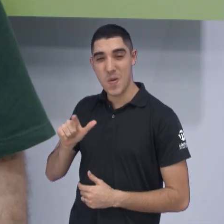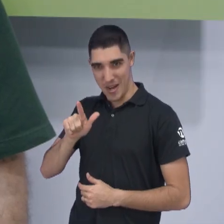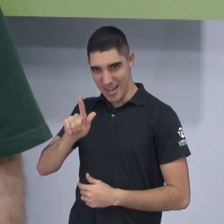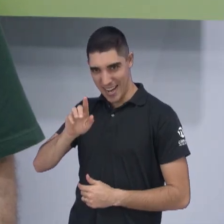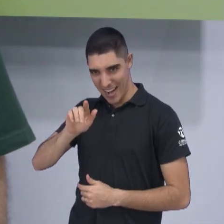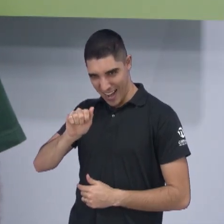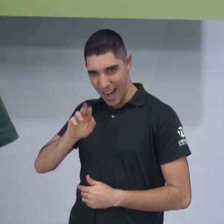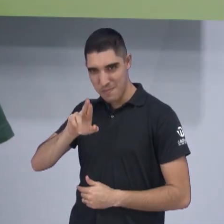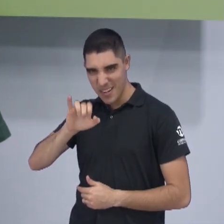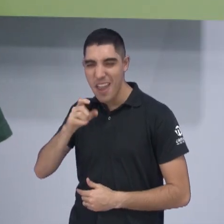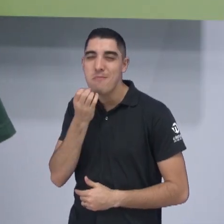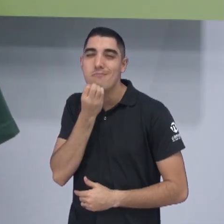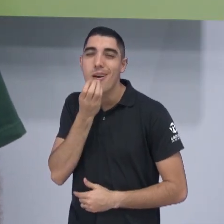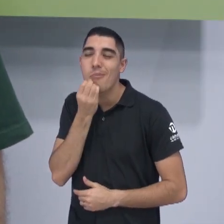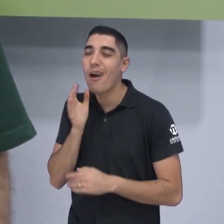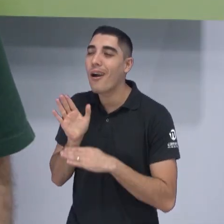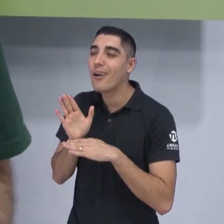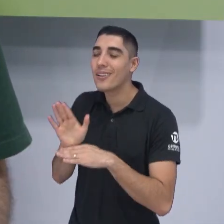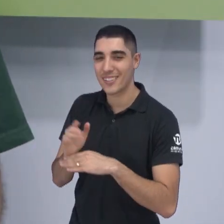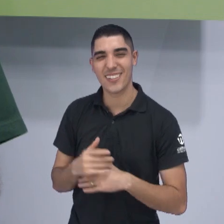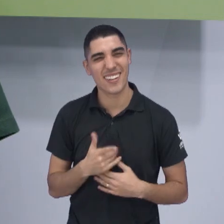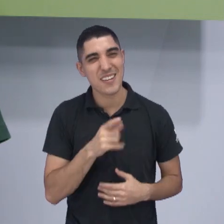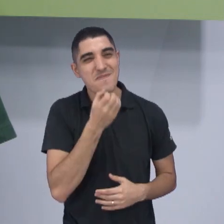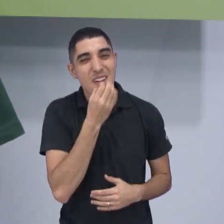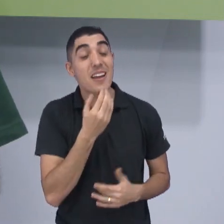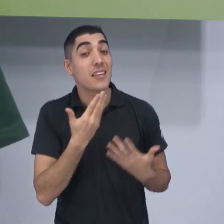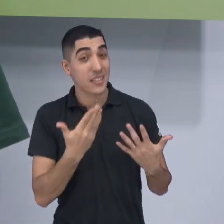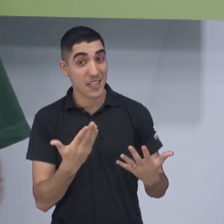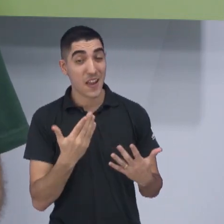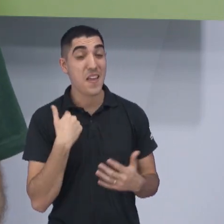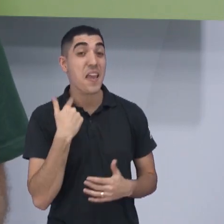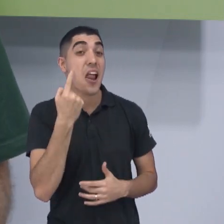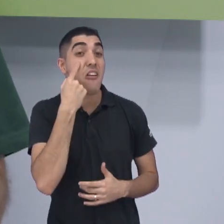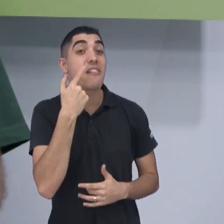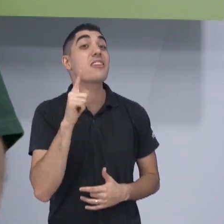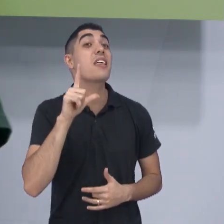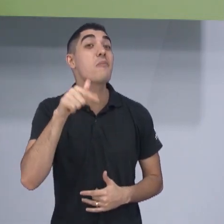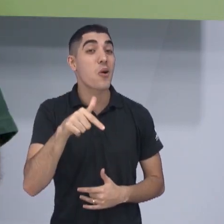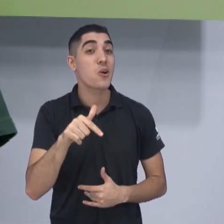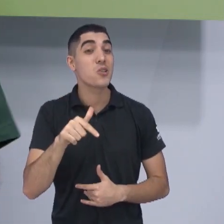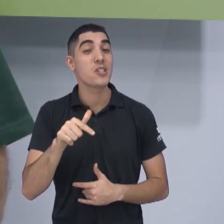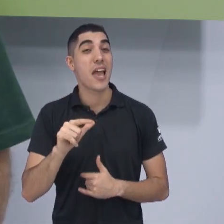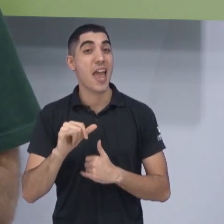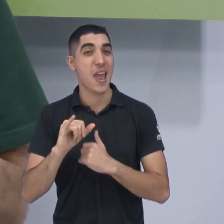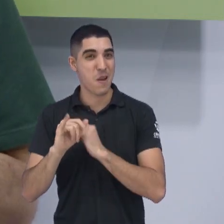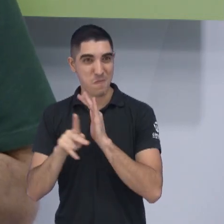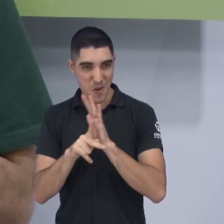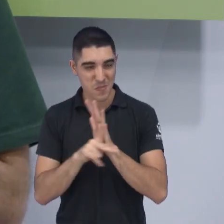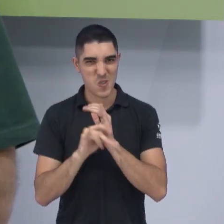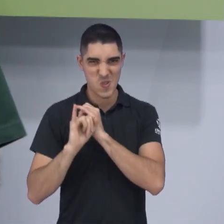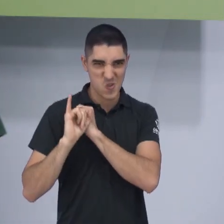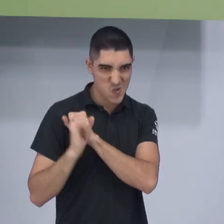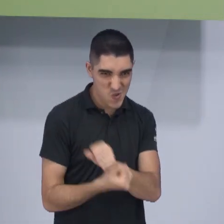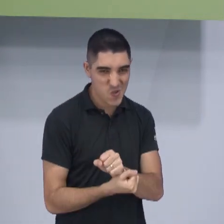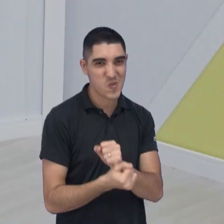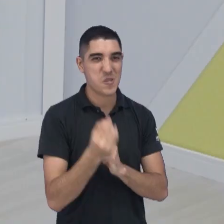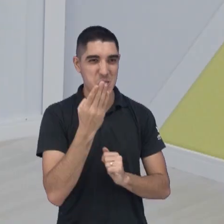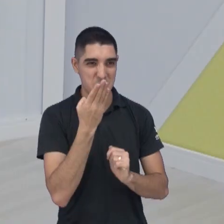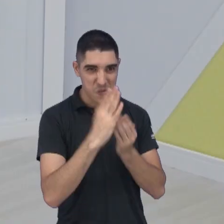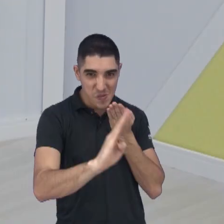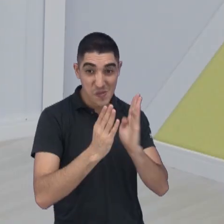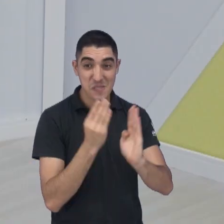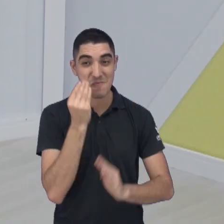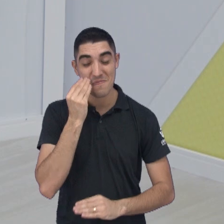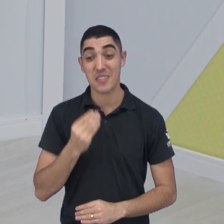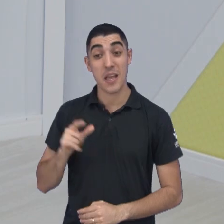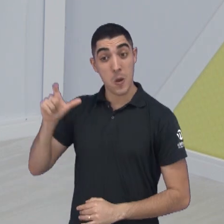bonzinho, Bom, mas aí, como eu disse nas matérias, agora eu quero ver no judô, quero ver outras artes marciais como é que o Paulo se sai. Agora eu gostei